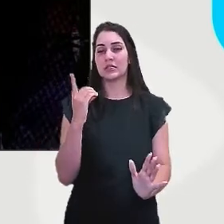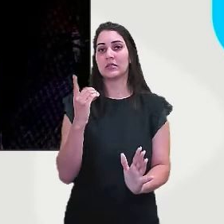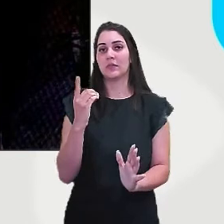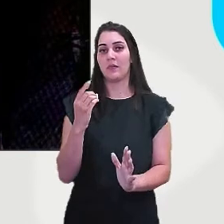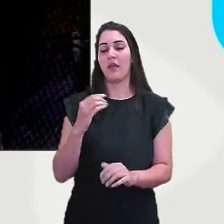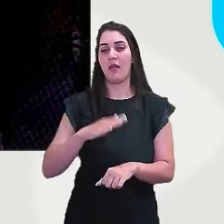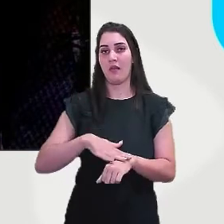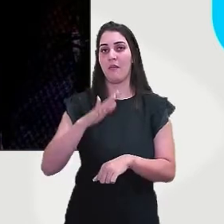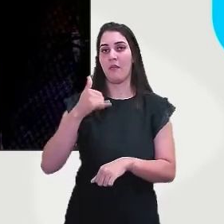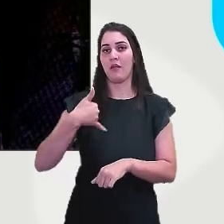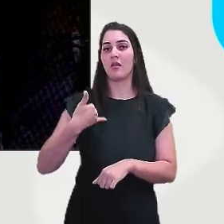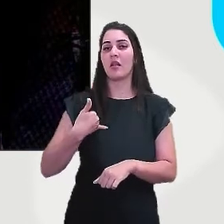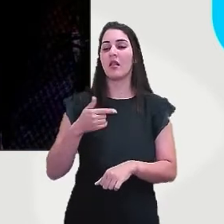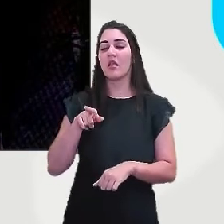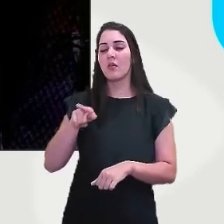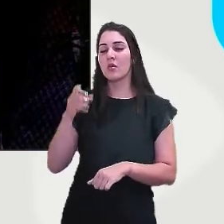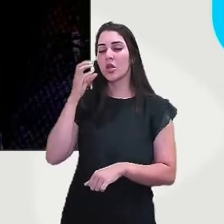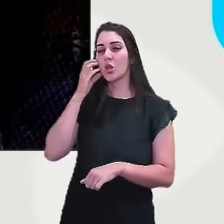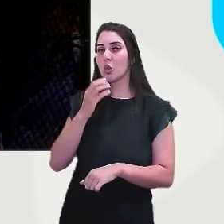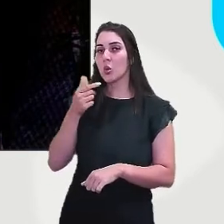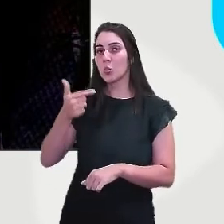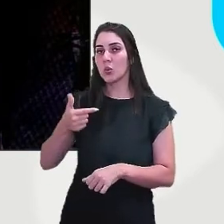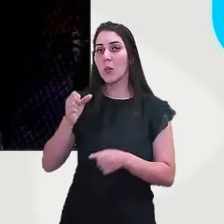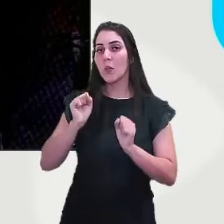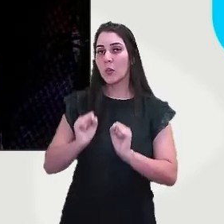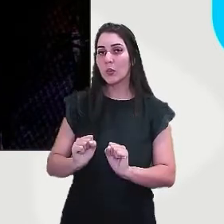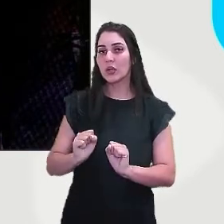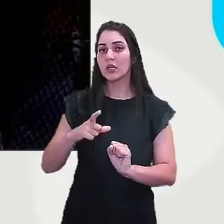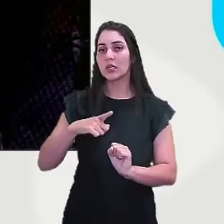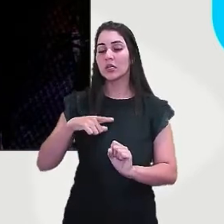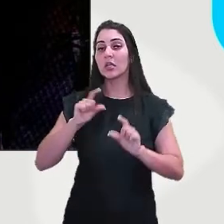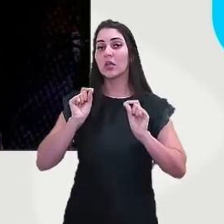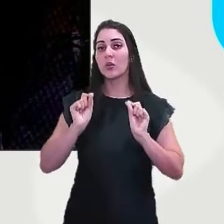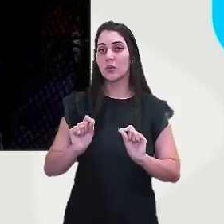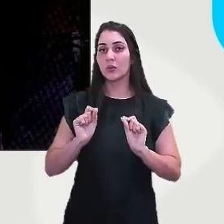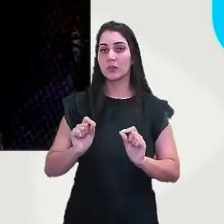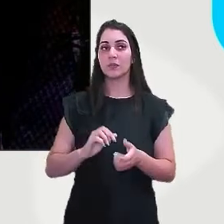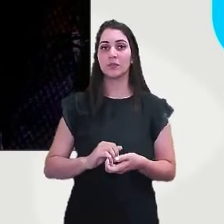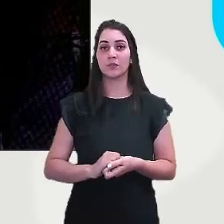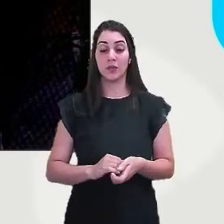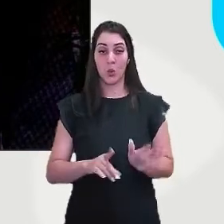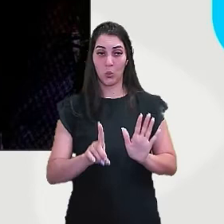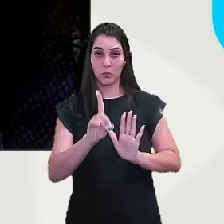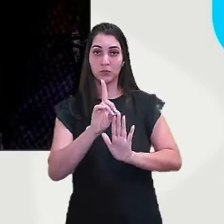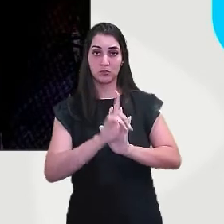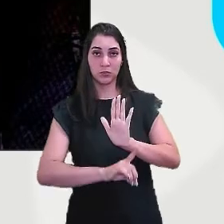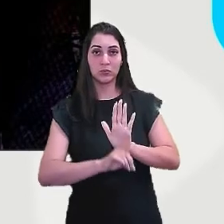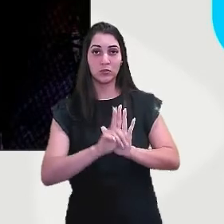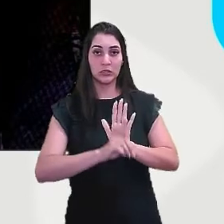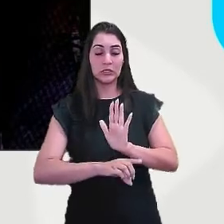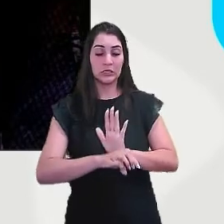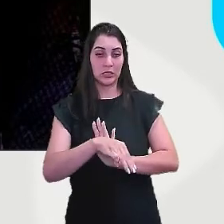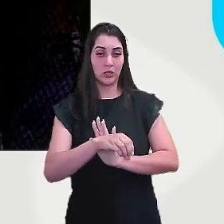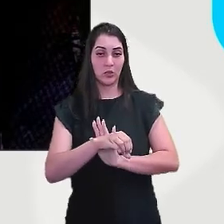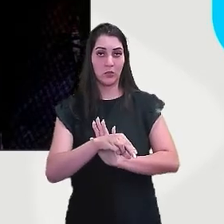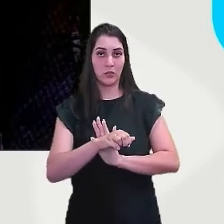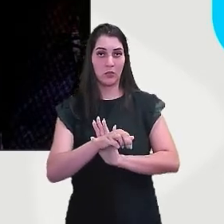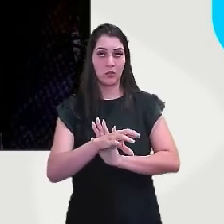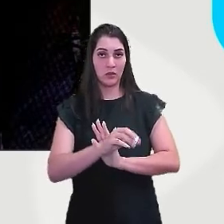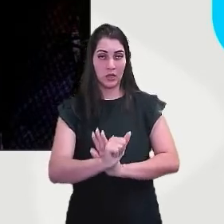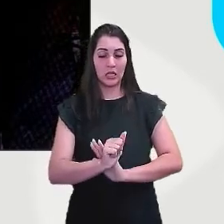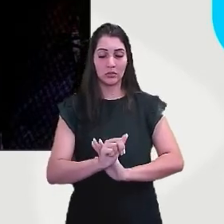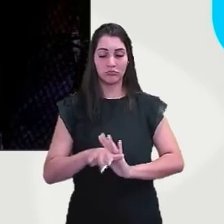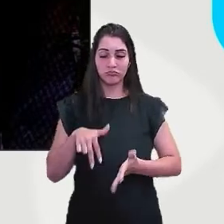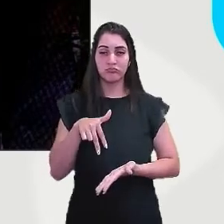ele pudesse ter o seu direito como monarca exercido.